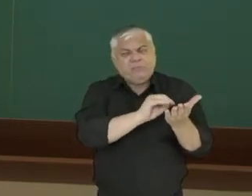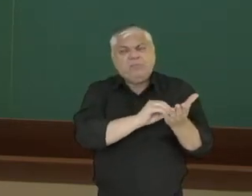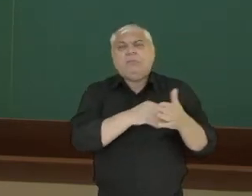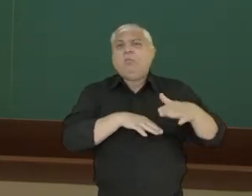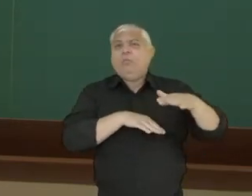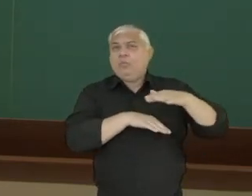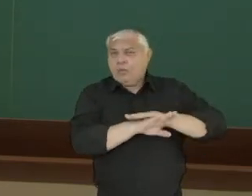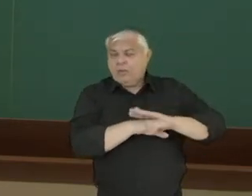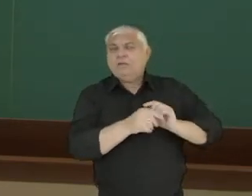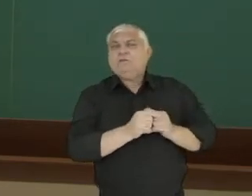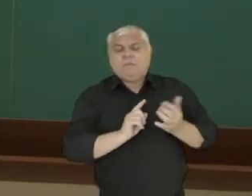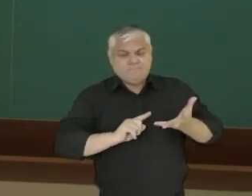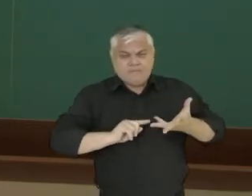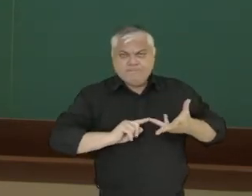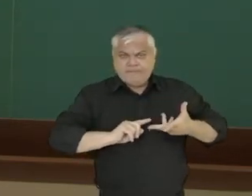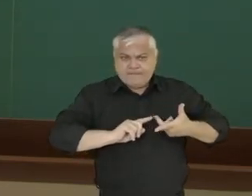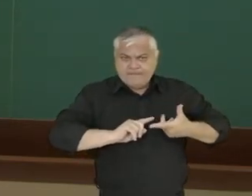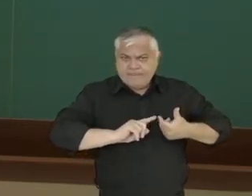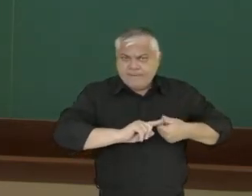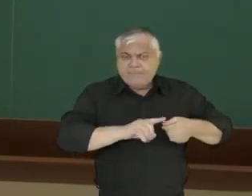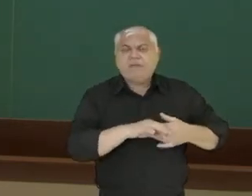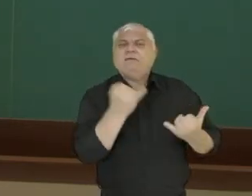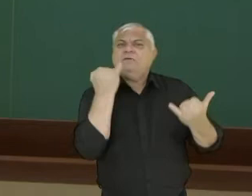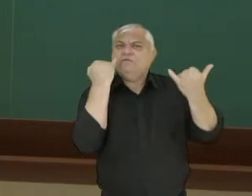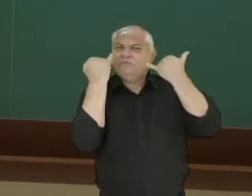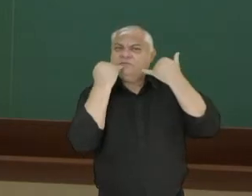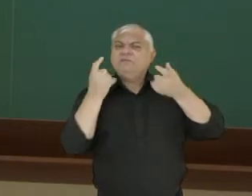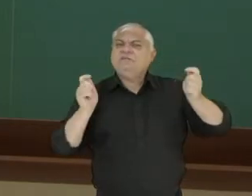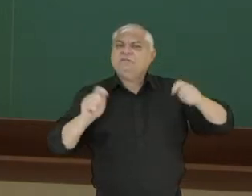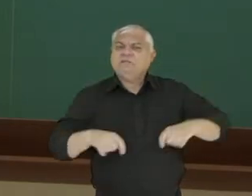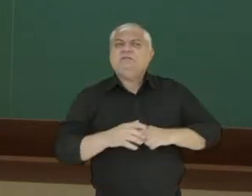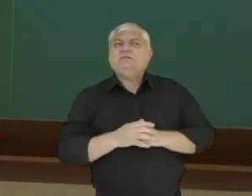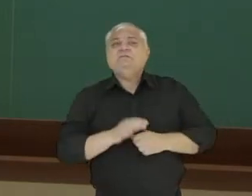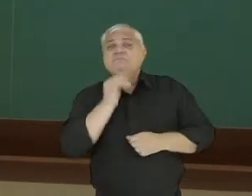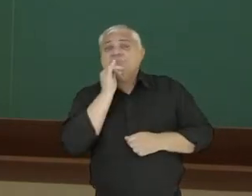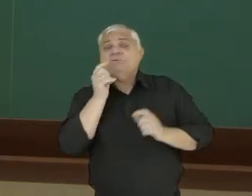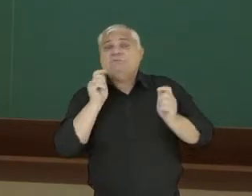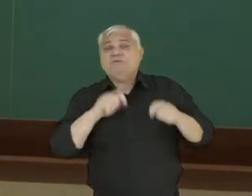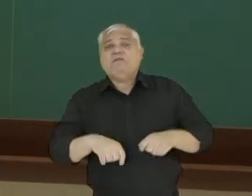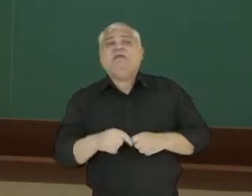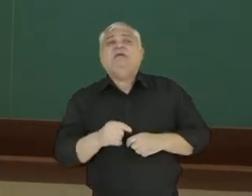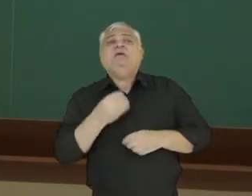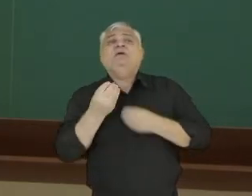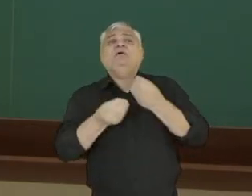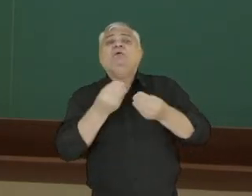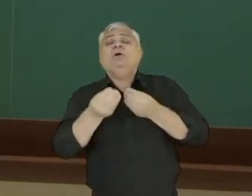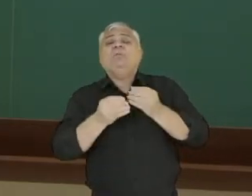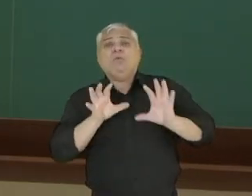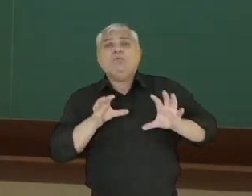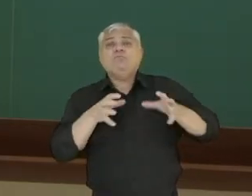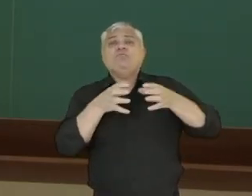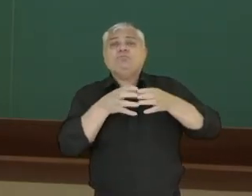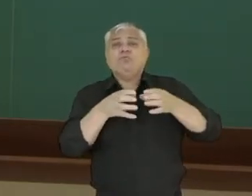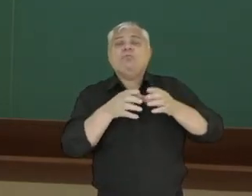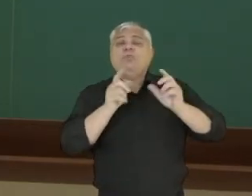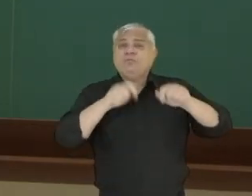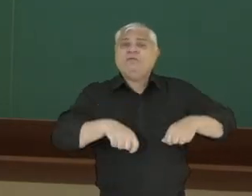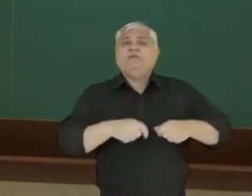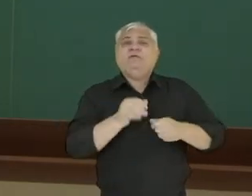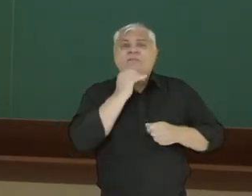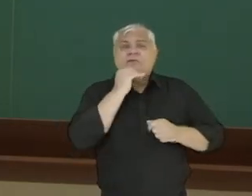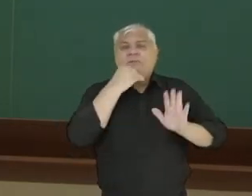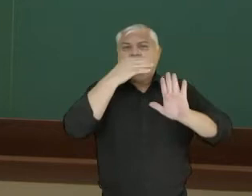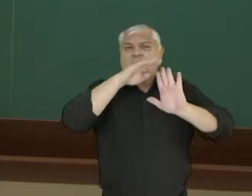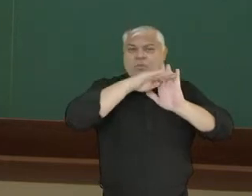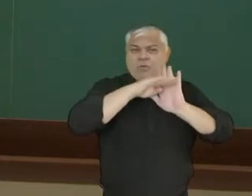vai gerenciar essas informações, que conforme pode ser visto aqui, ó, é um conjunto constituído por